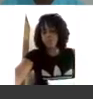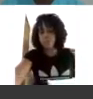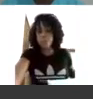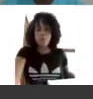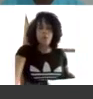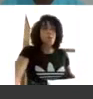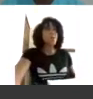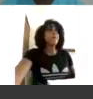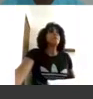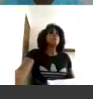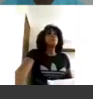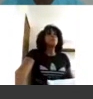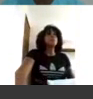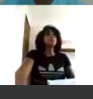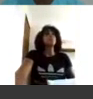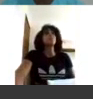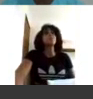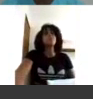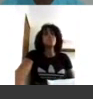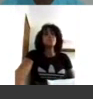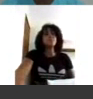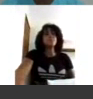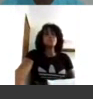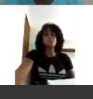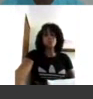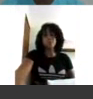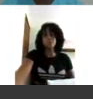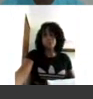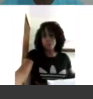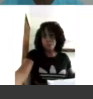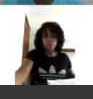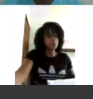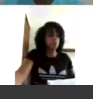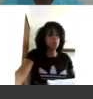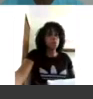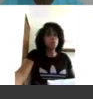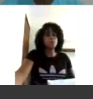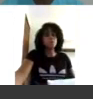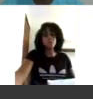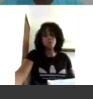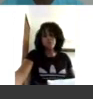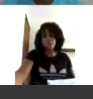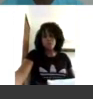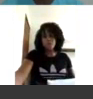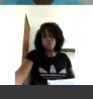professora Isaura com o tema Educação e Ciências. Pode passar, por favor.